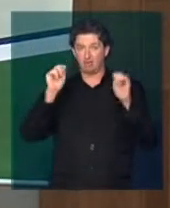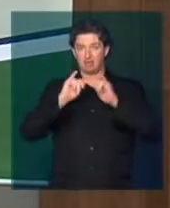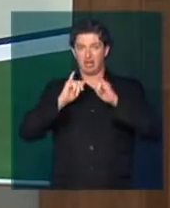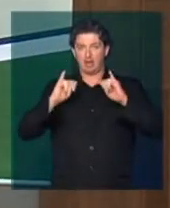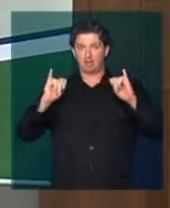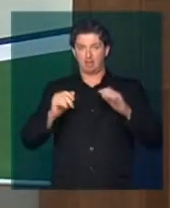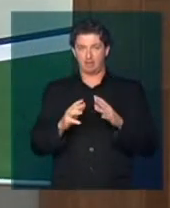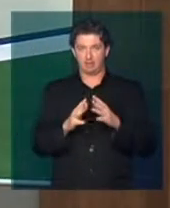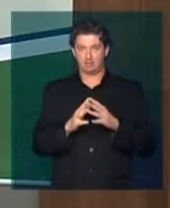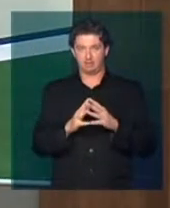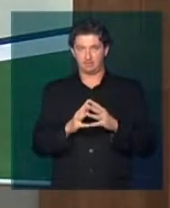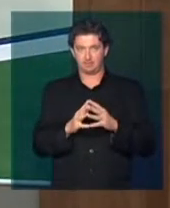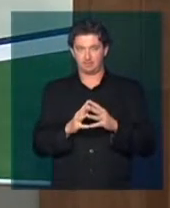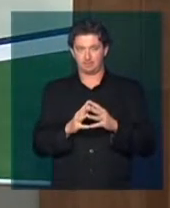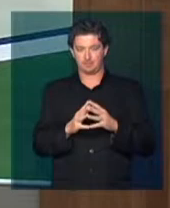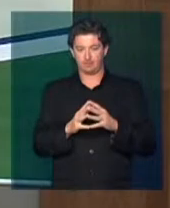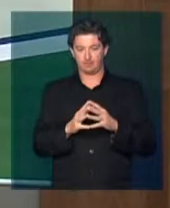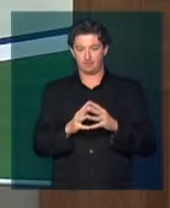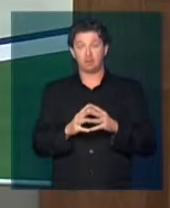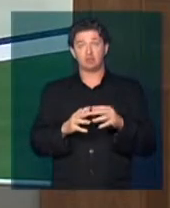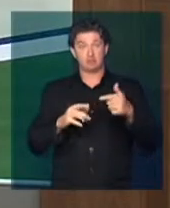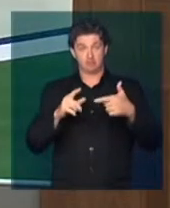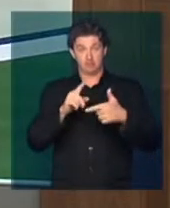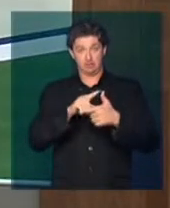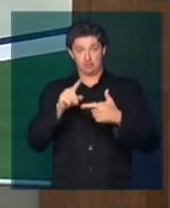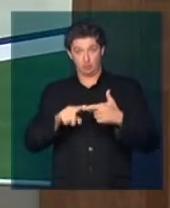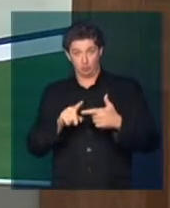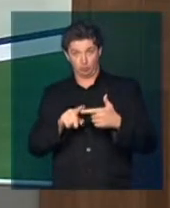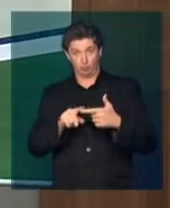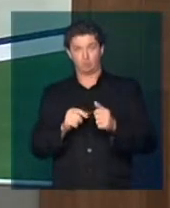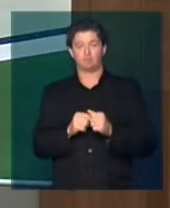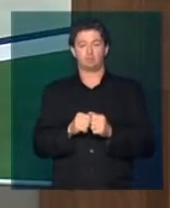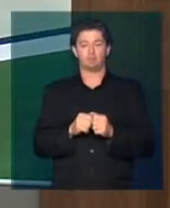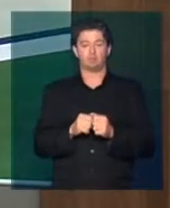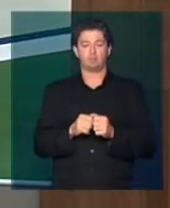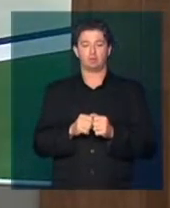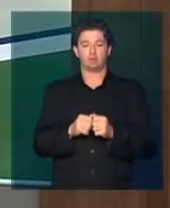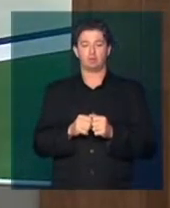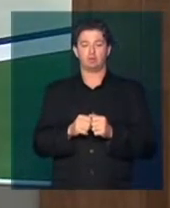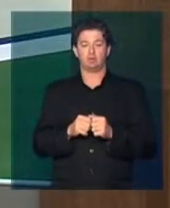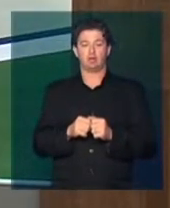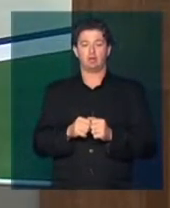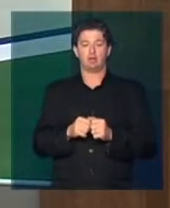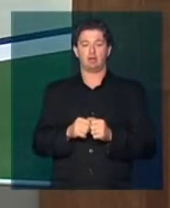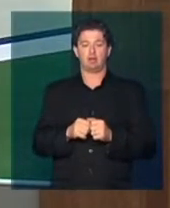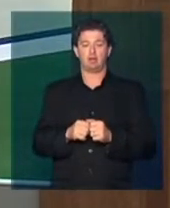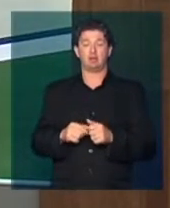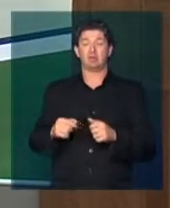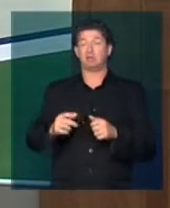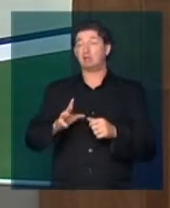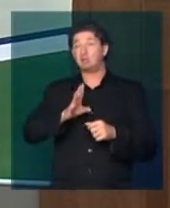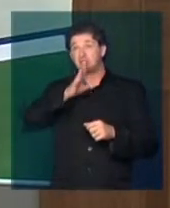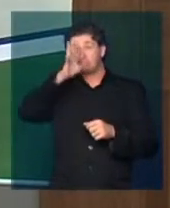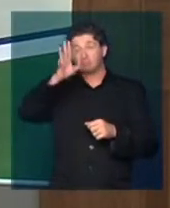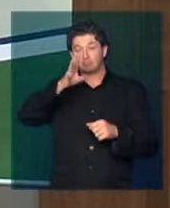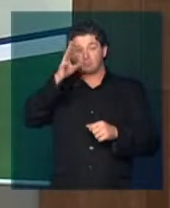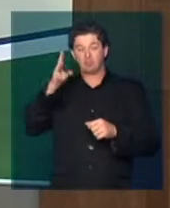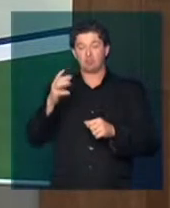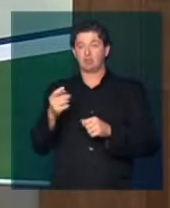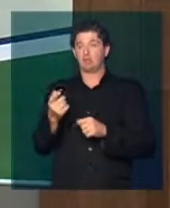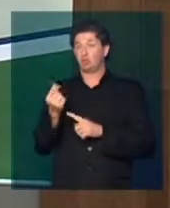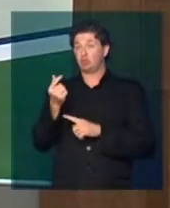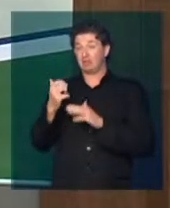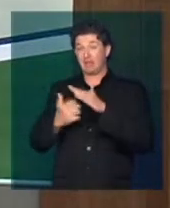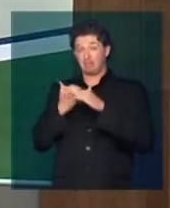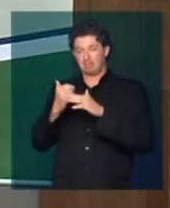eleitorais no Brasil. Segundo lugar, a consequente excessiva influência do poder